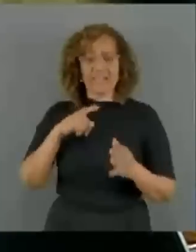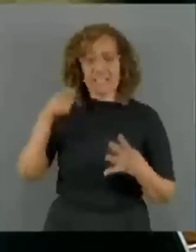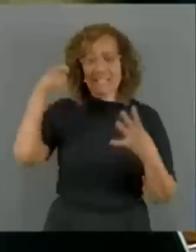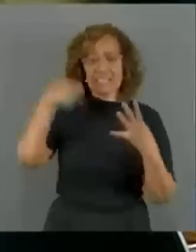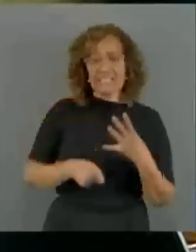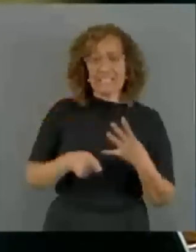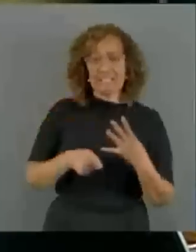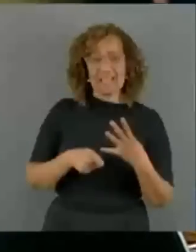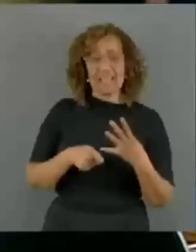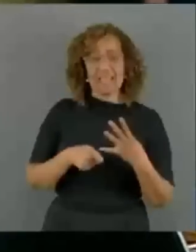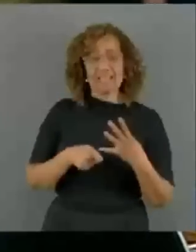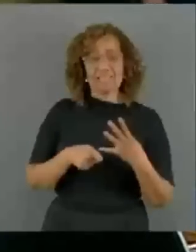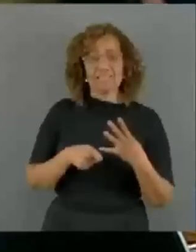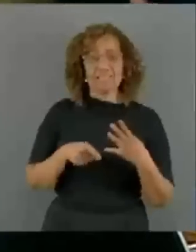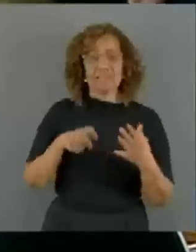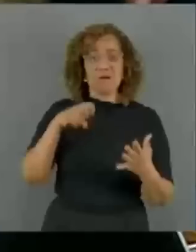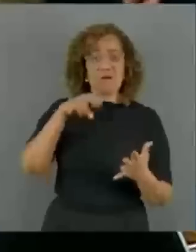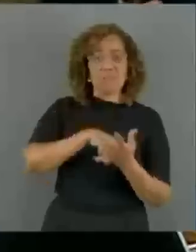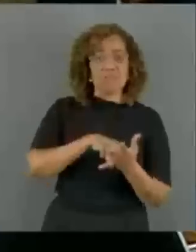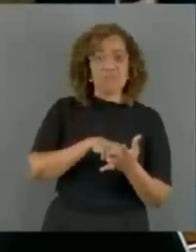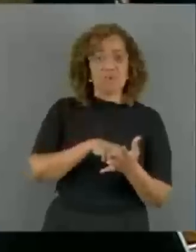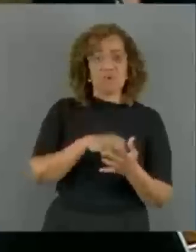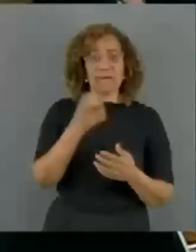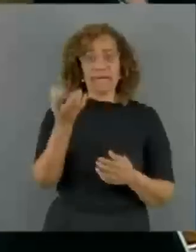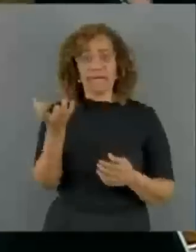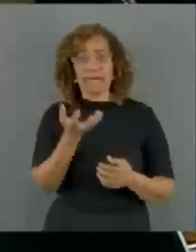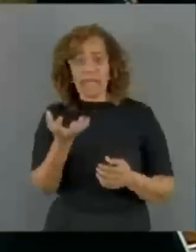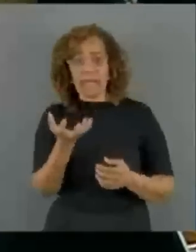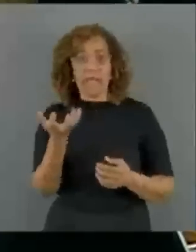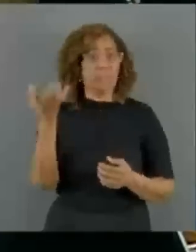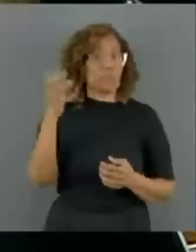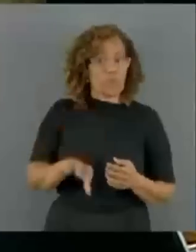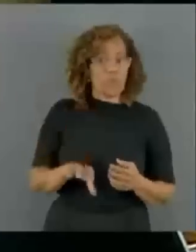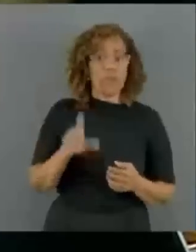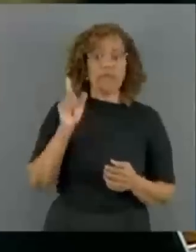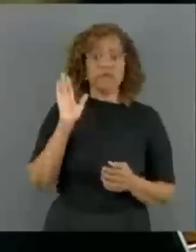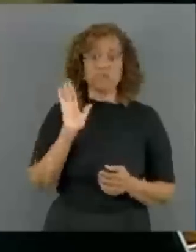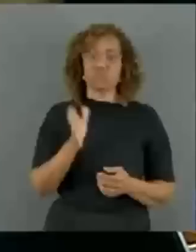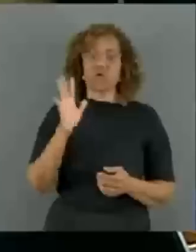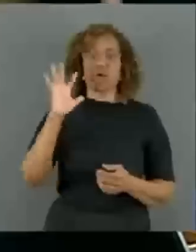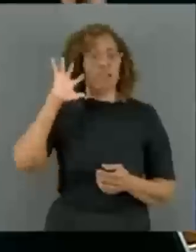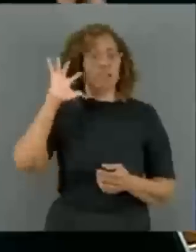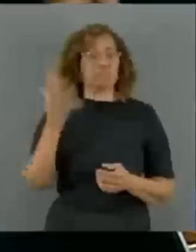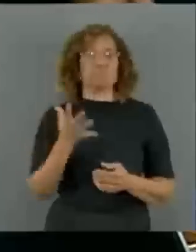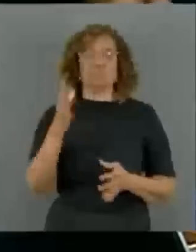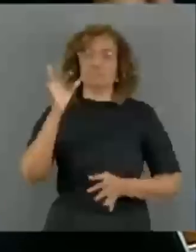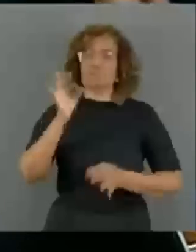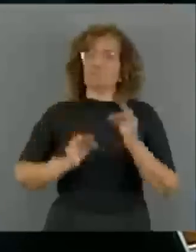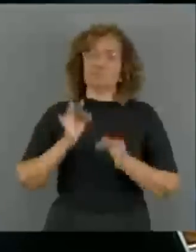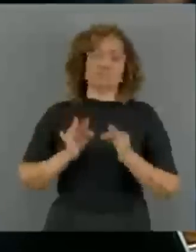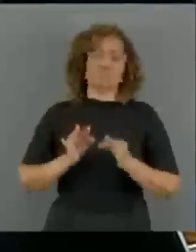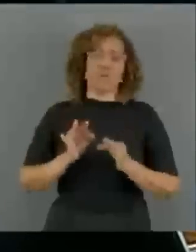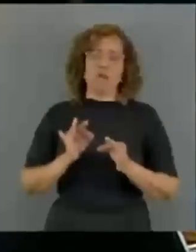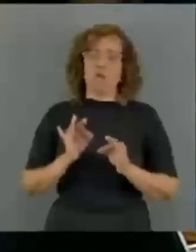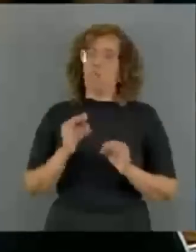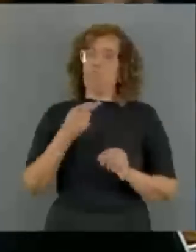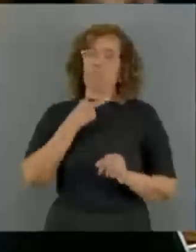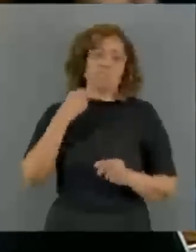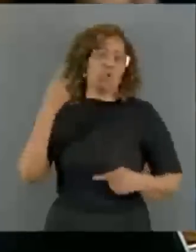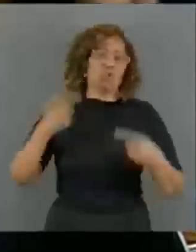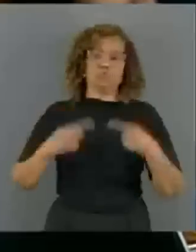condenatória. Quer queira, quer não queira, foi essa decisão. Decisão judicial não se discute,